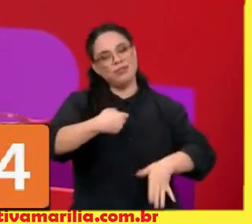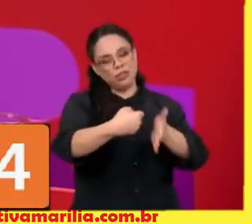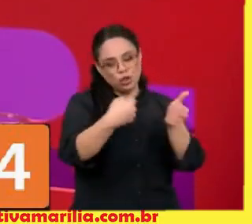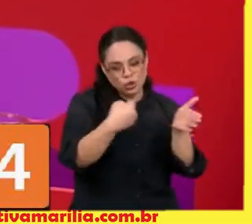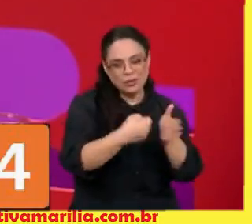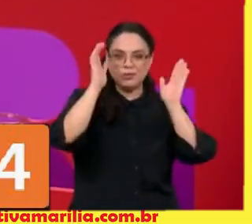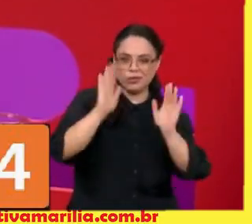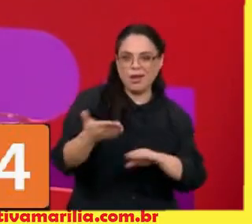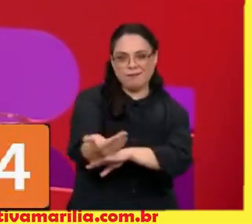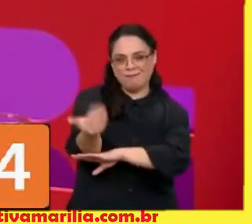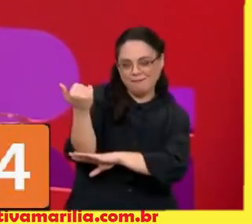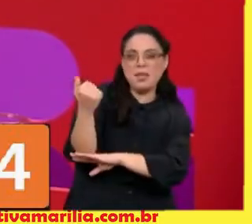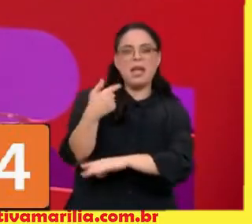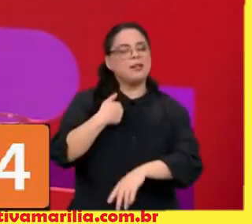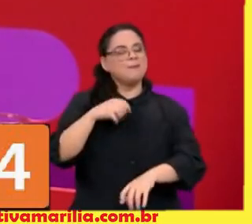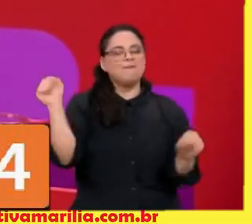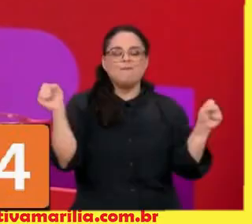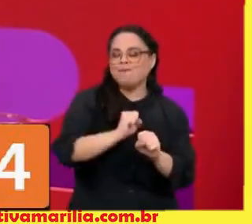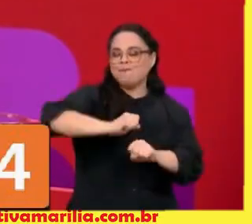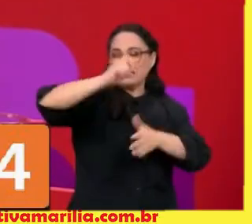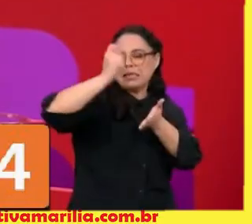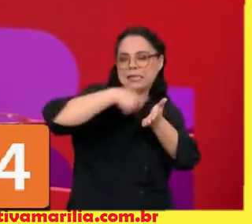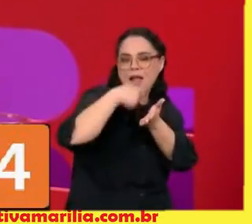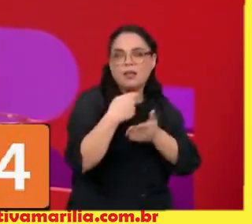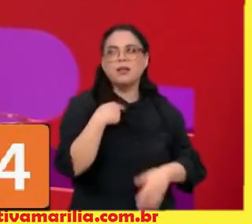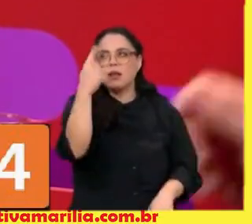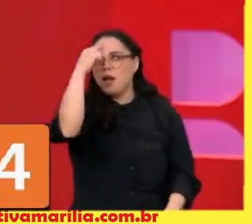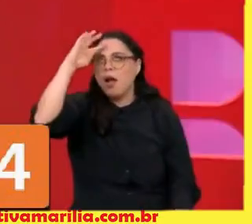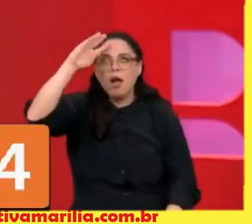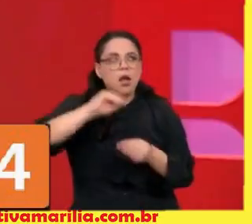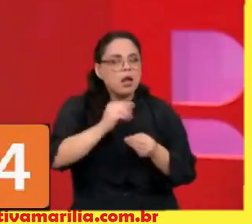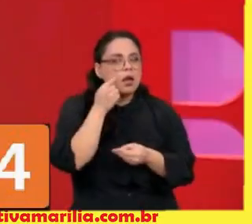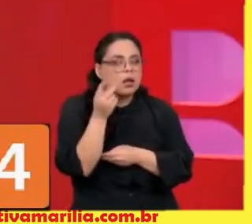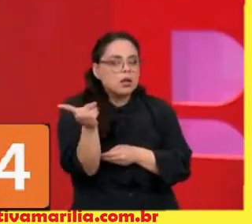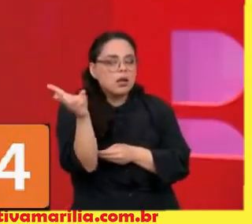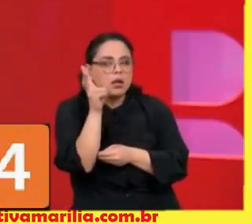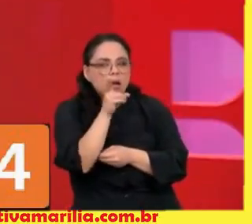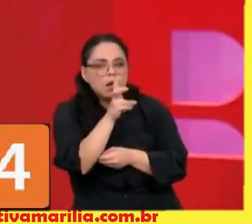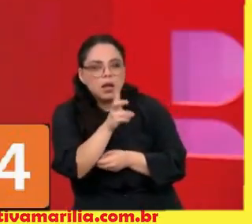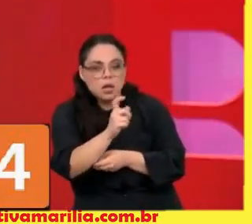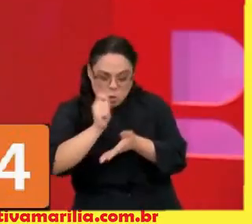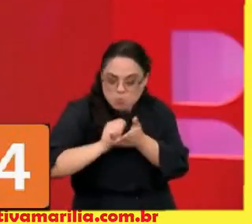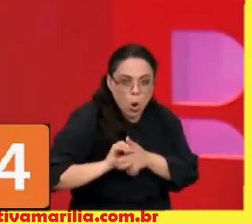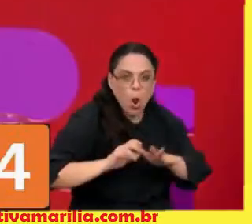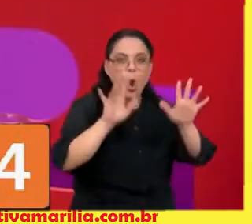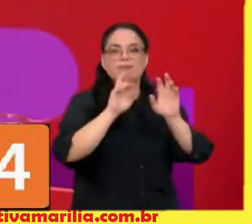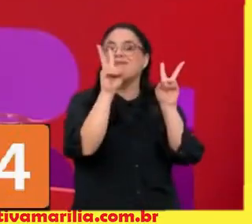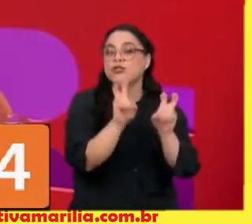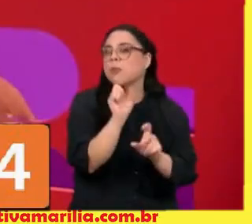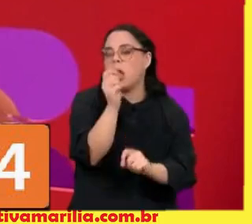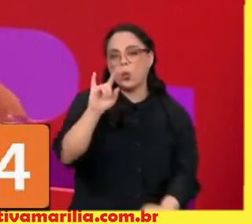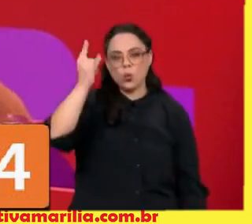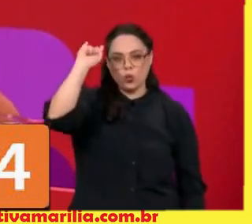Nassar. Eu adoro escrever, principalmente essas coisas curtinhas que você pensa, vai no calor da... E a última que eu escrevi foi sobre o Lula, a da